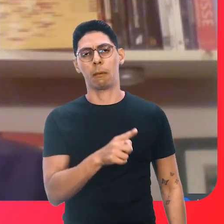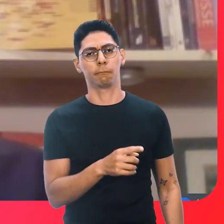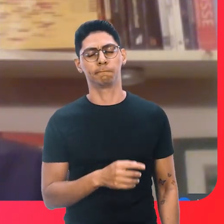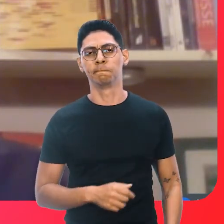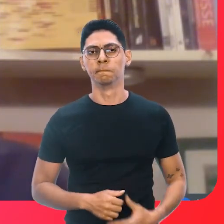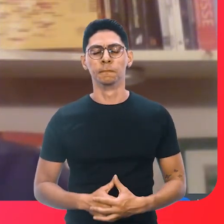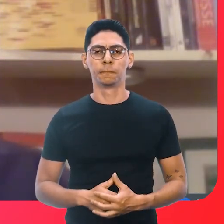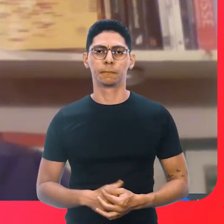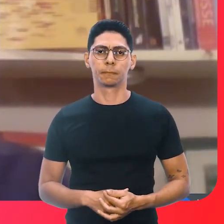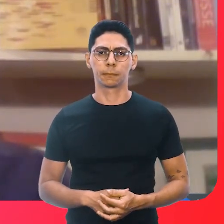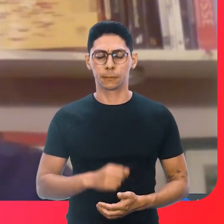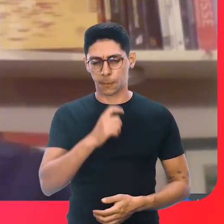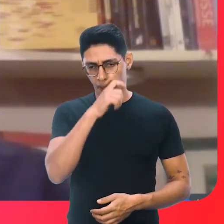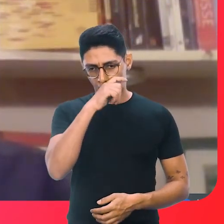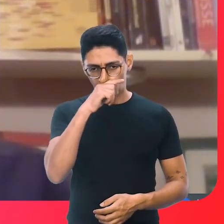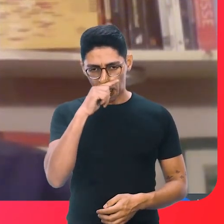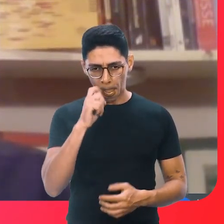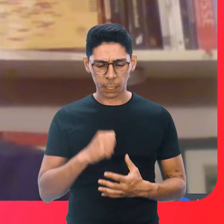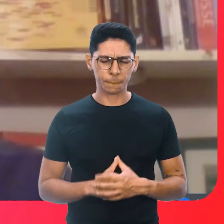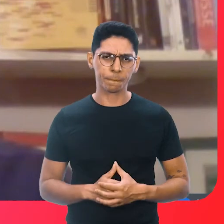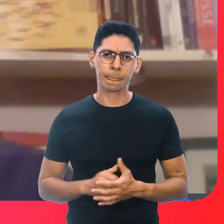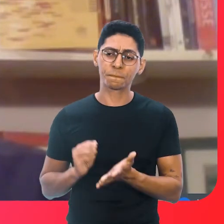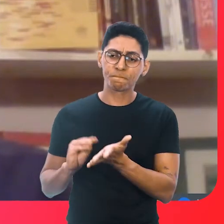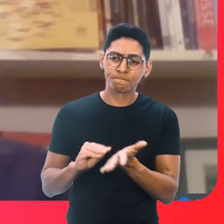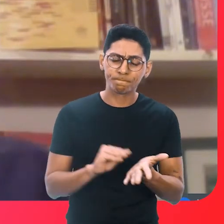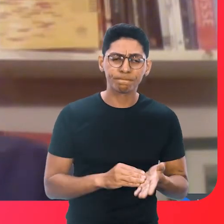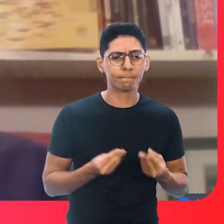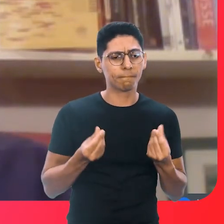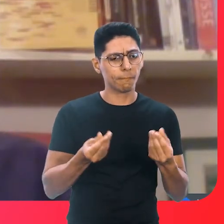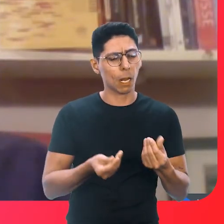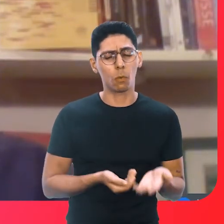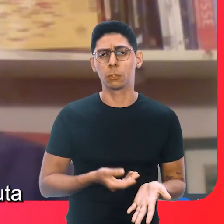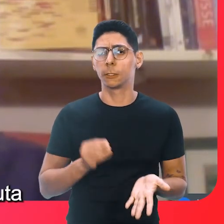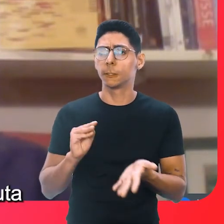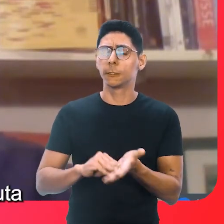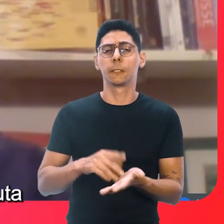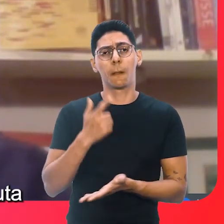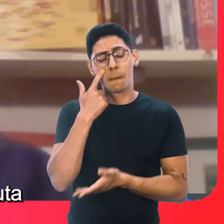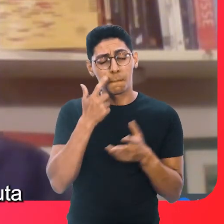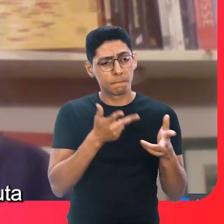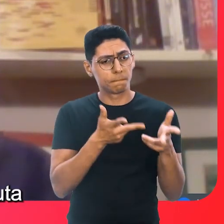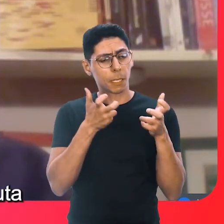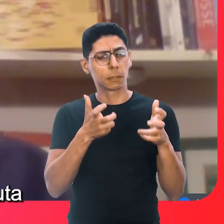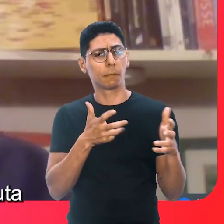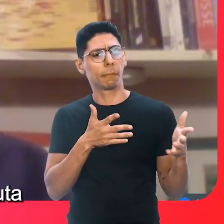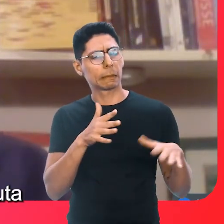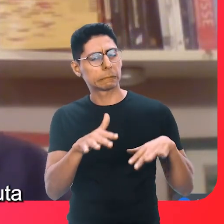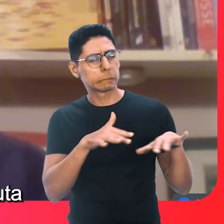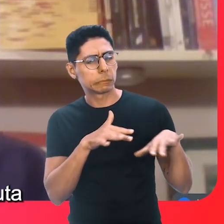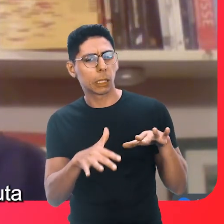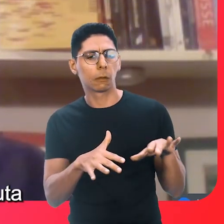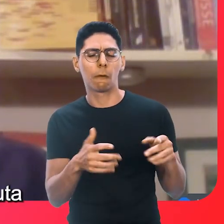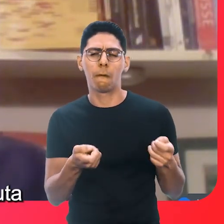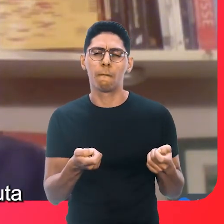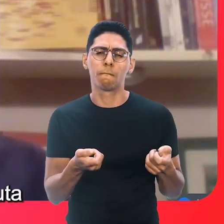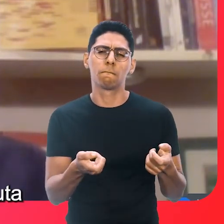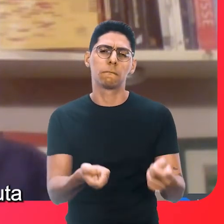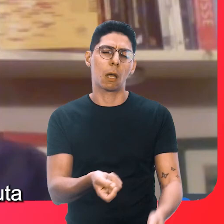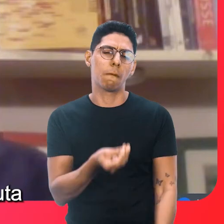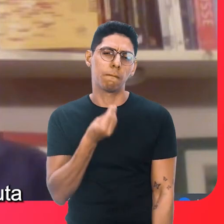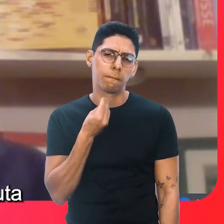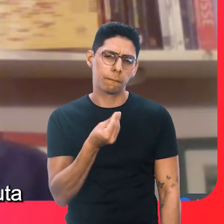concretiza, né? Então, não vejo o movimento, eu vejo um movimento muito frágil neste momento, a